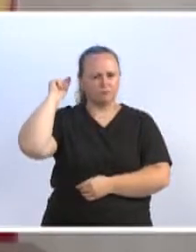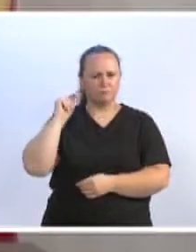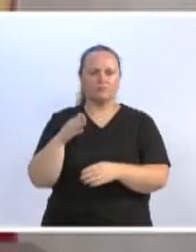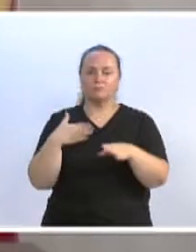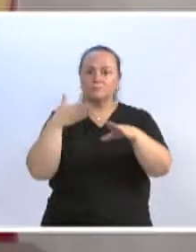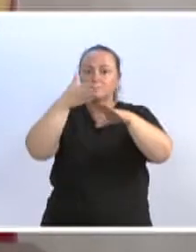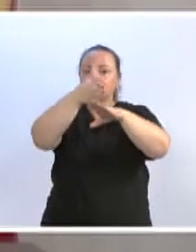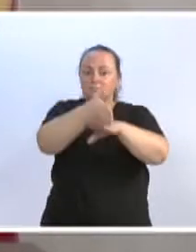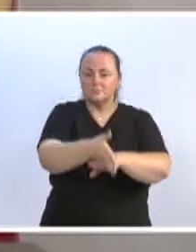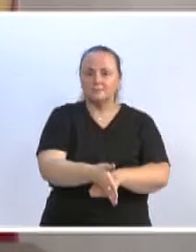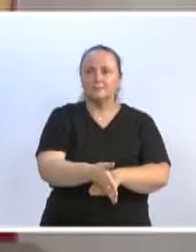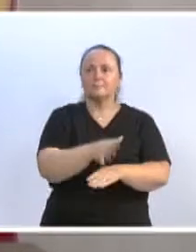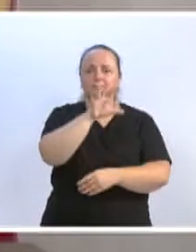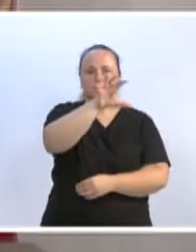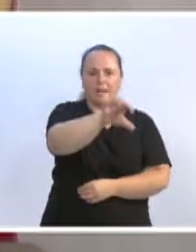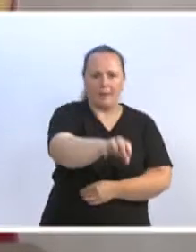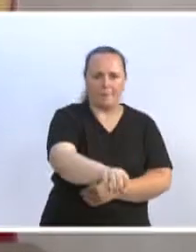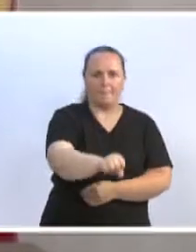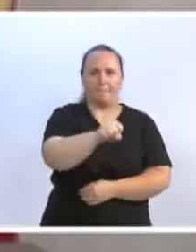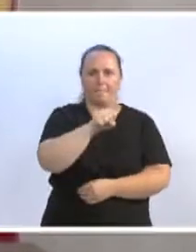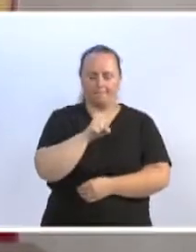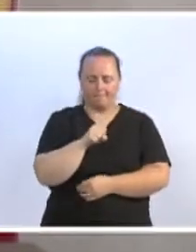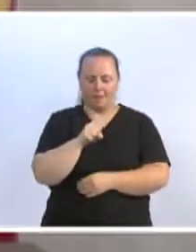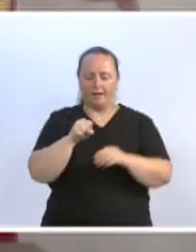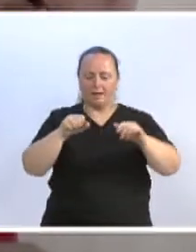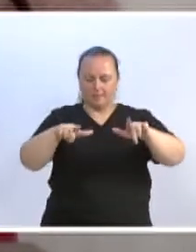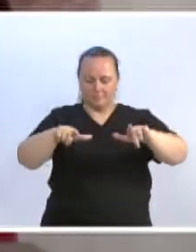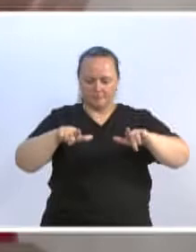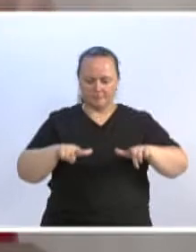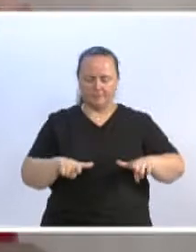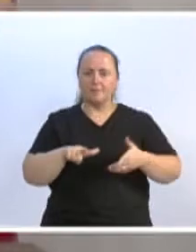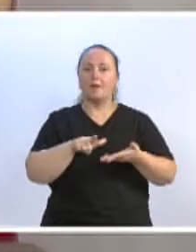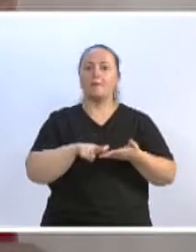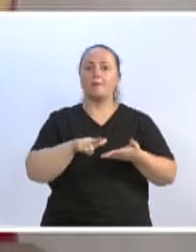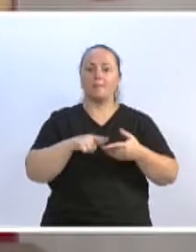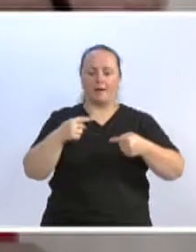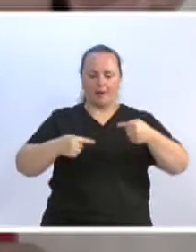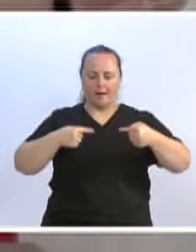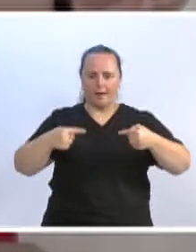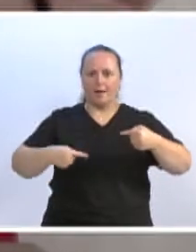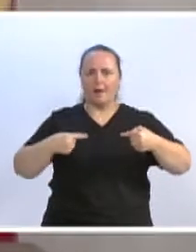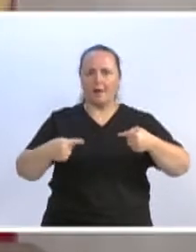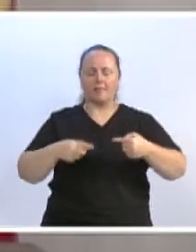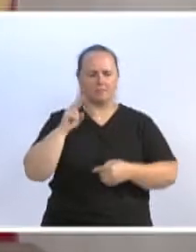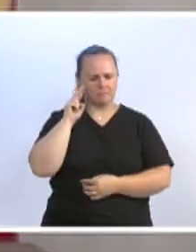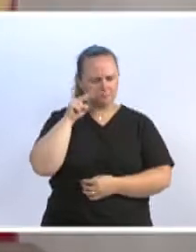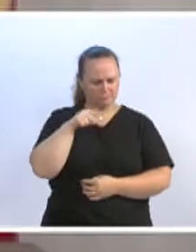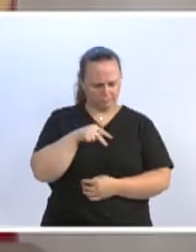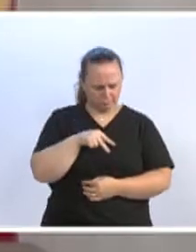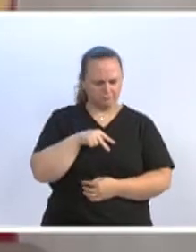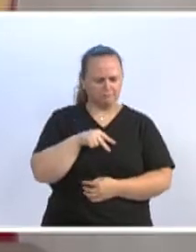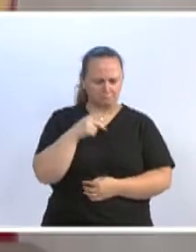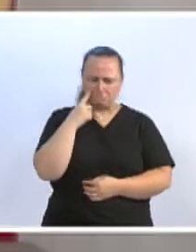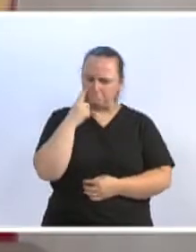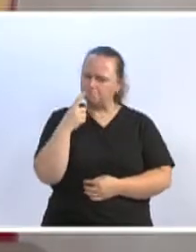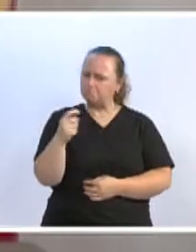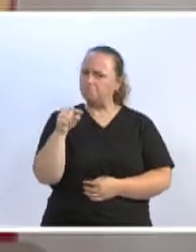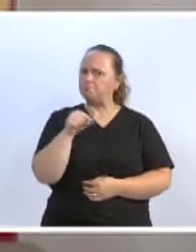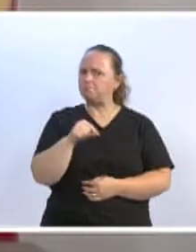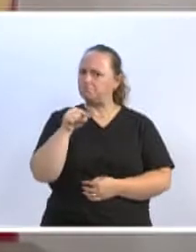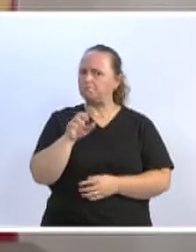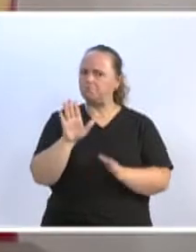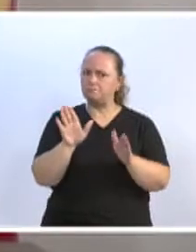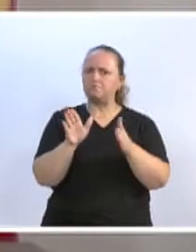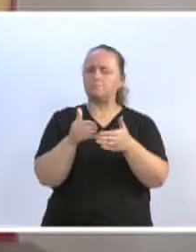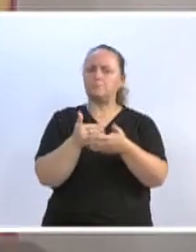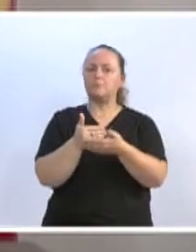e pega esses fragmentos de pergaminho e leva para alguém, alguém reconhece que isso poderia ser do interesse de outras pessoas,